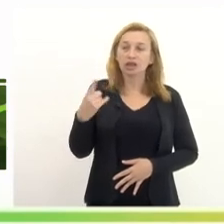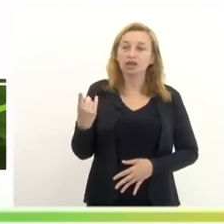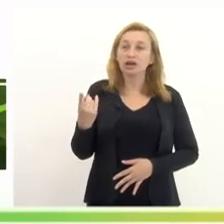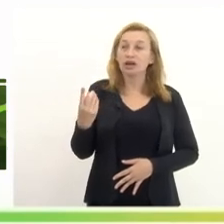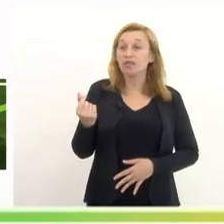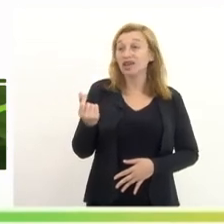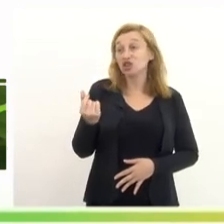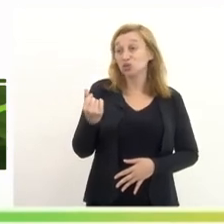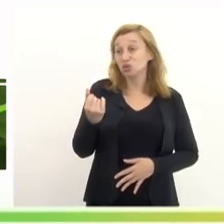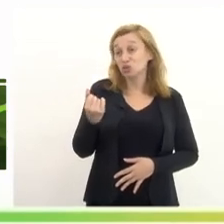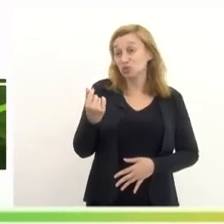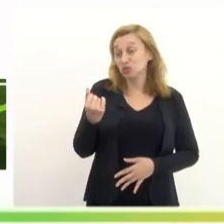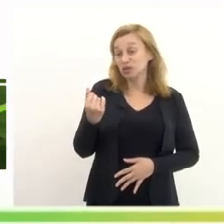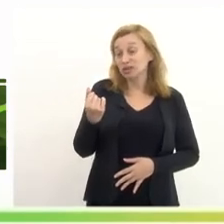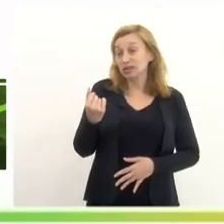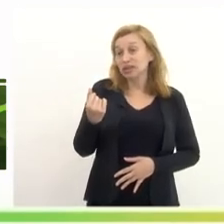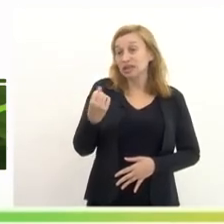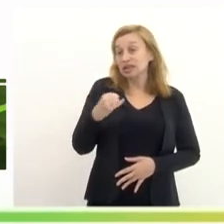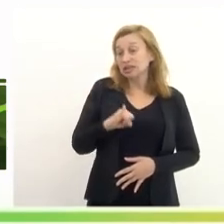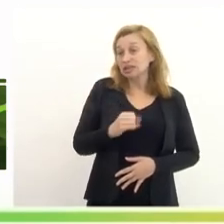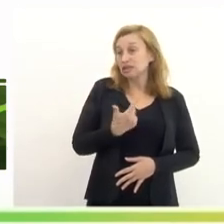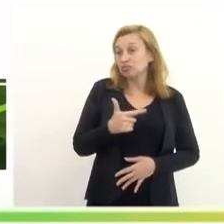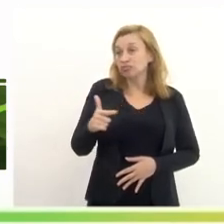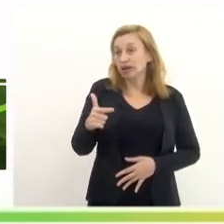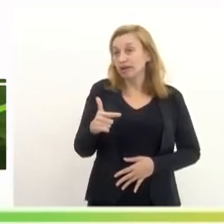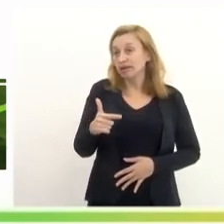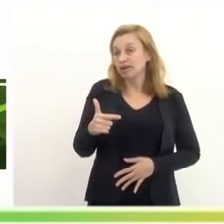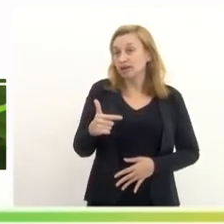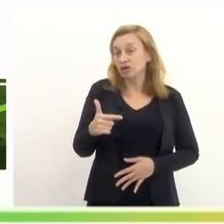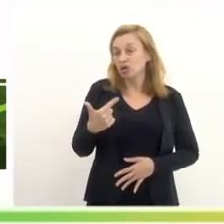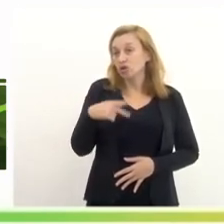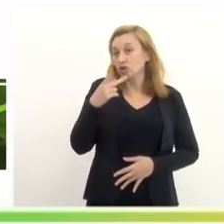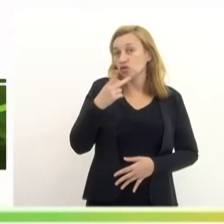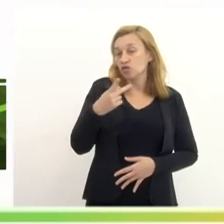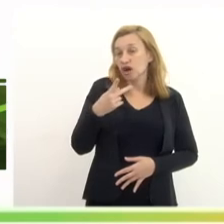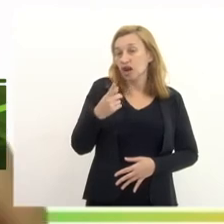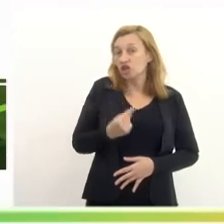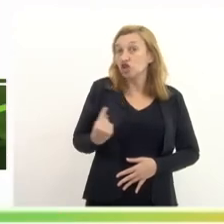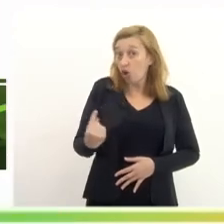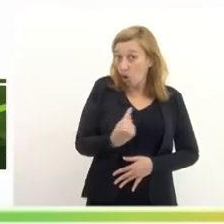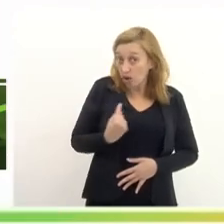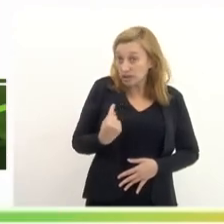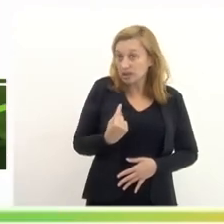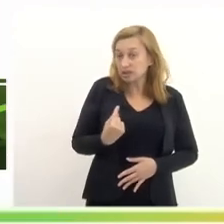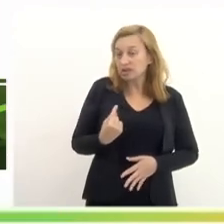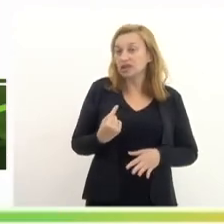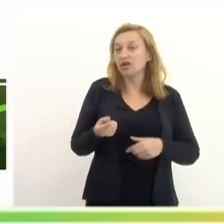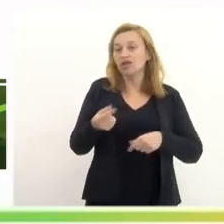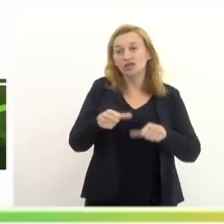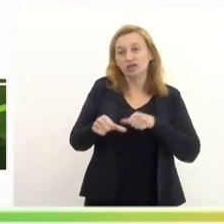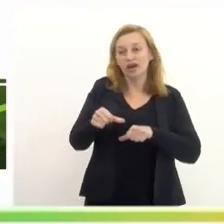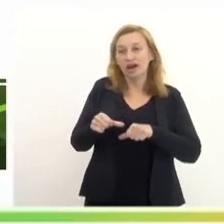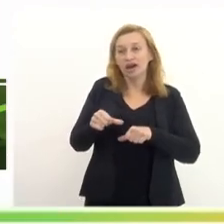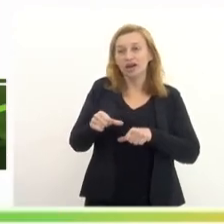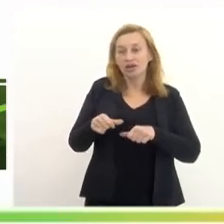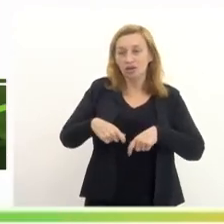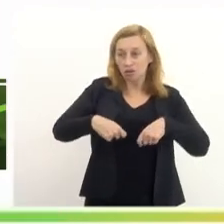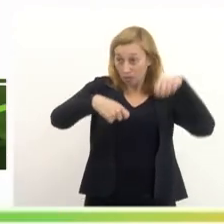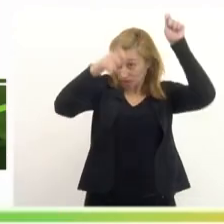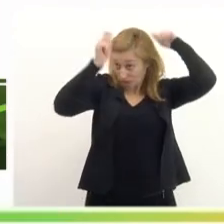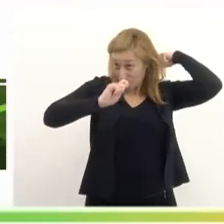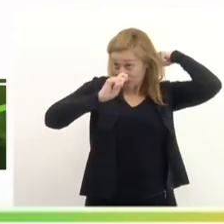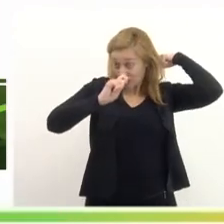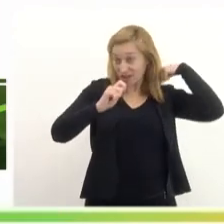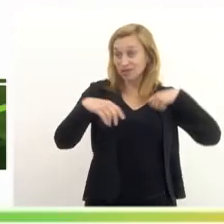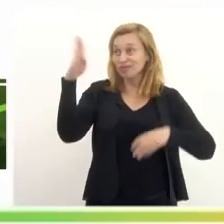preço. Se a gente não tem aqui, quando eu falo a gente, nós, aí eu vou vou botar o boné do brasileiro.